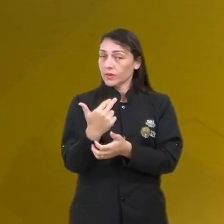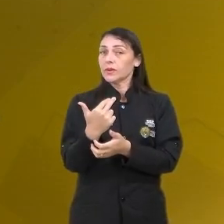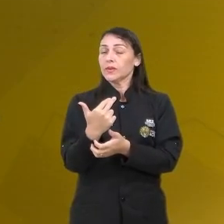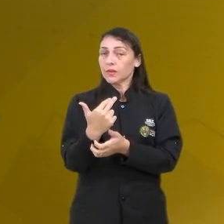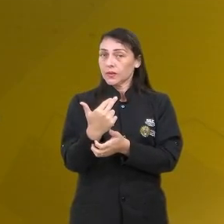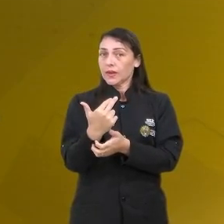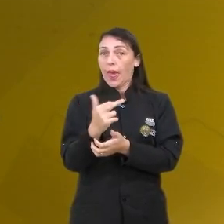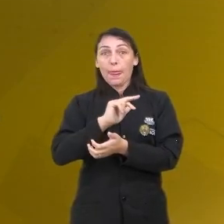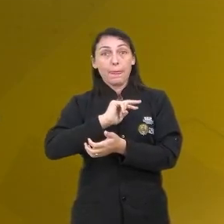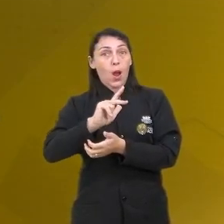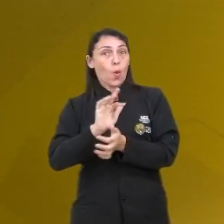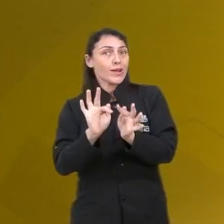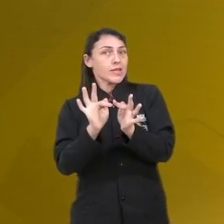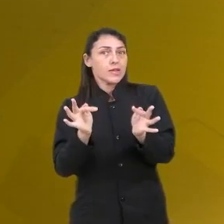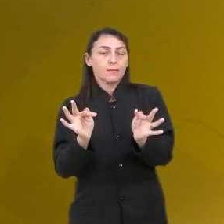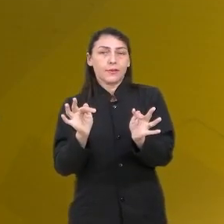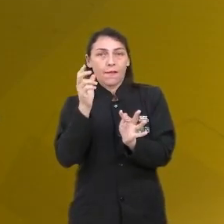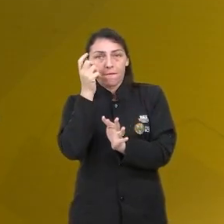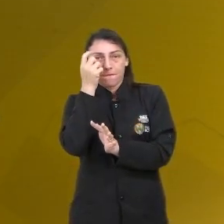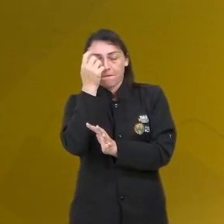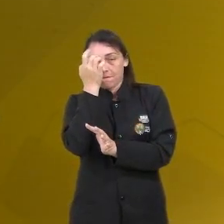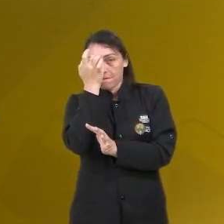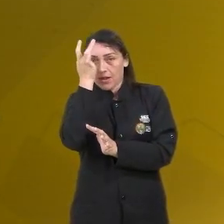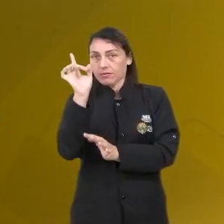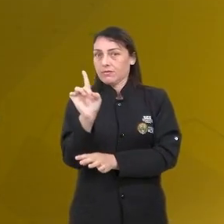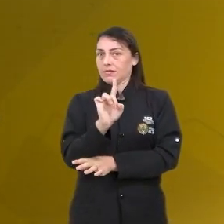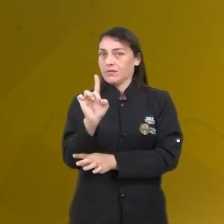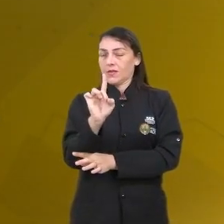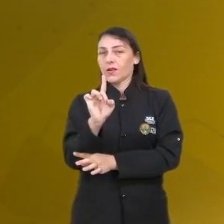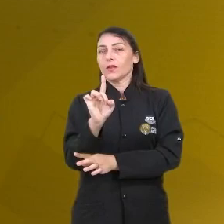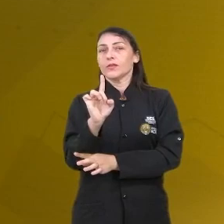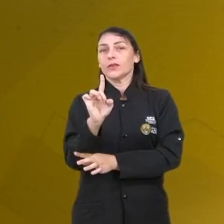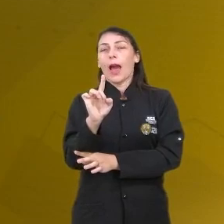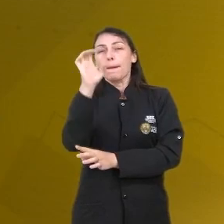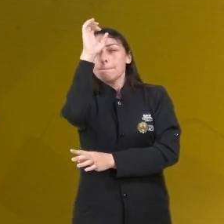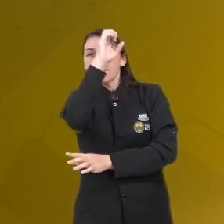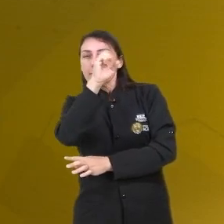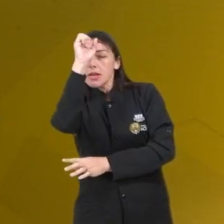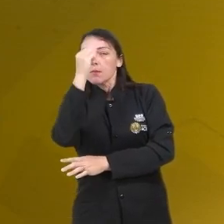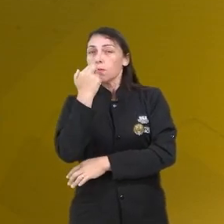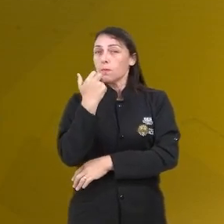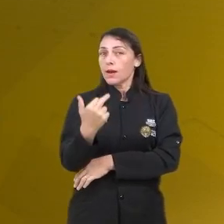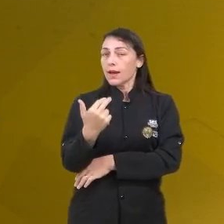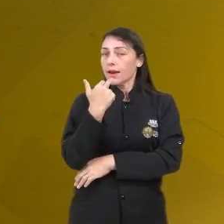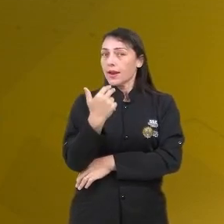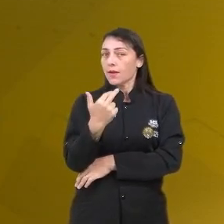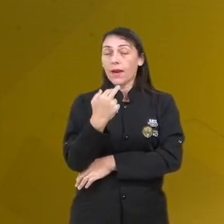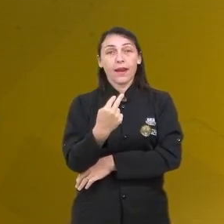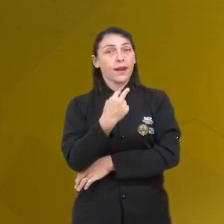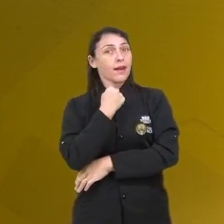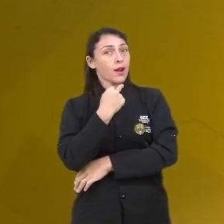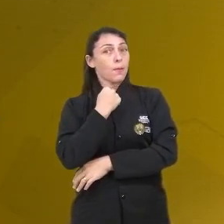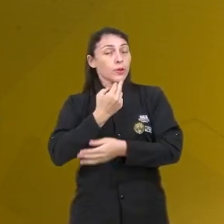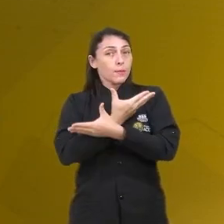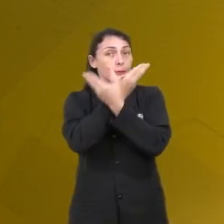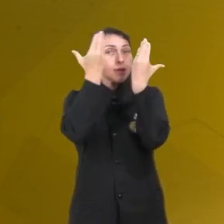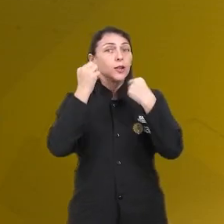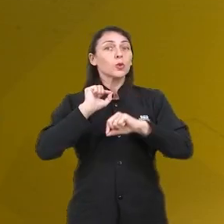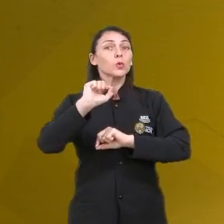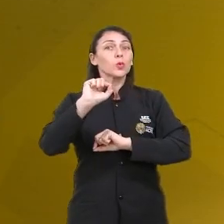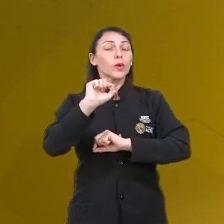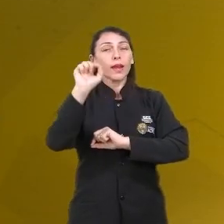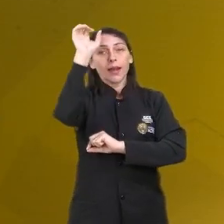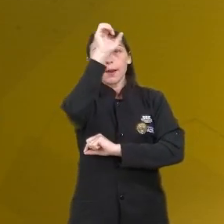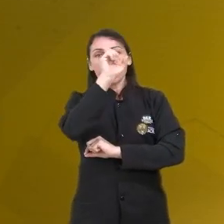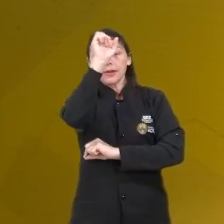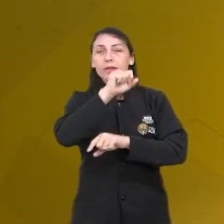idioma não é tão simples. O que acontece? Quando aprendemos uma língua, não podemos nos esquecer de que